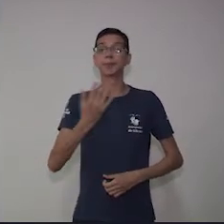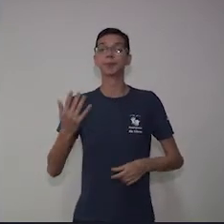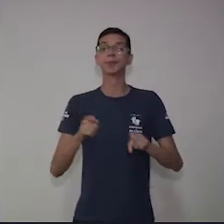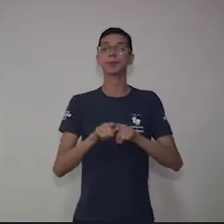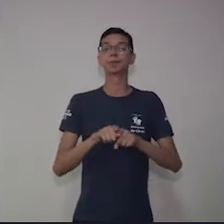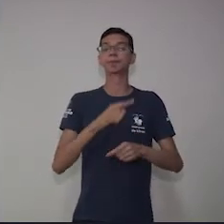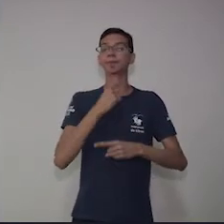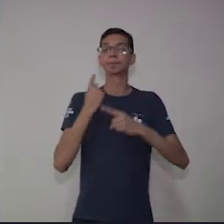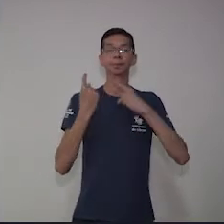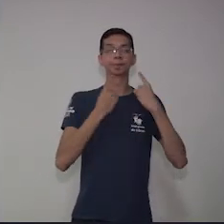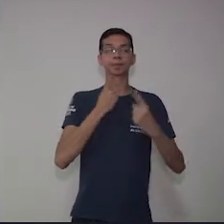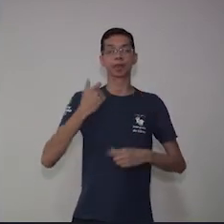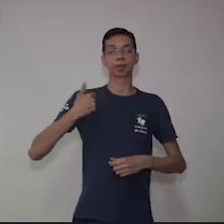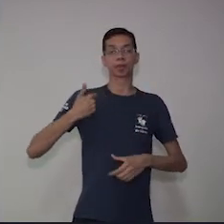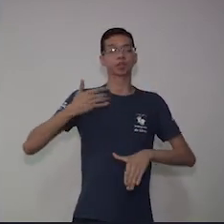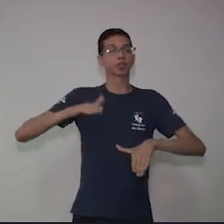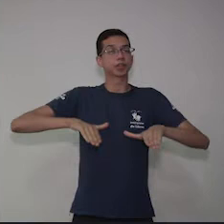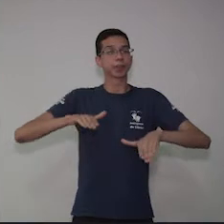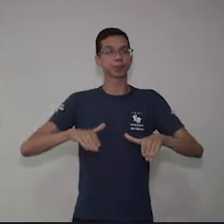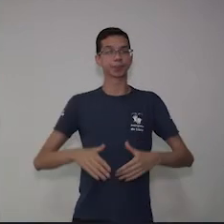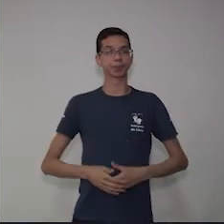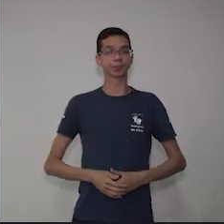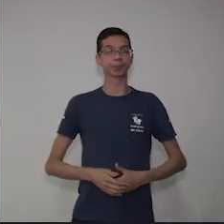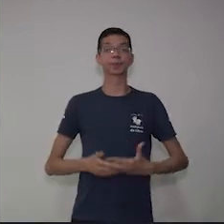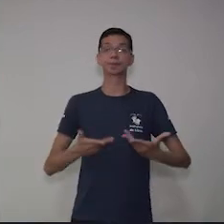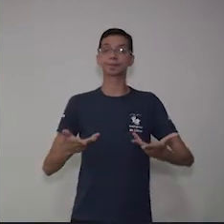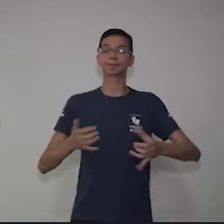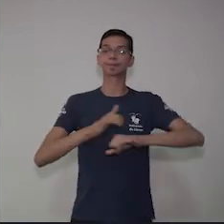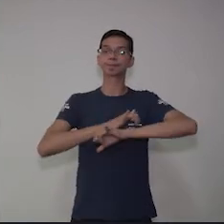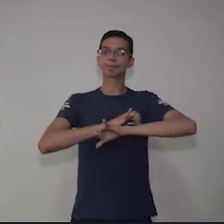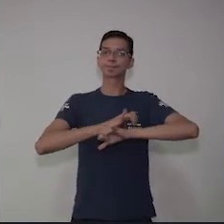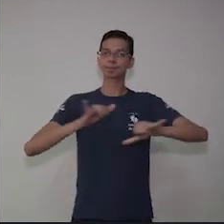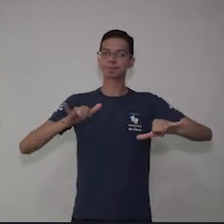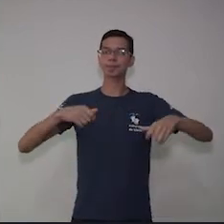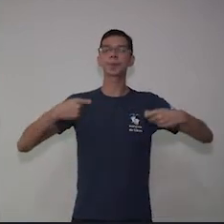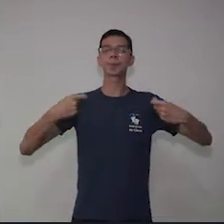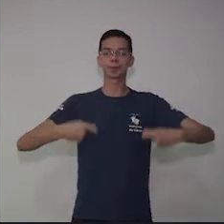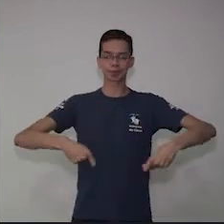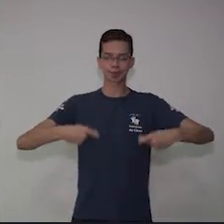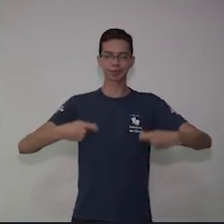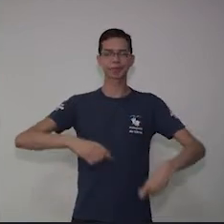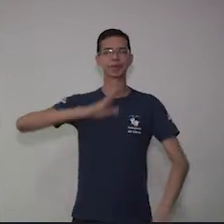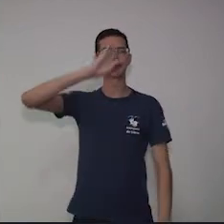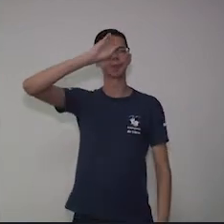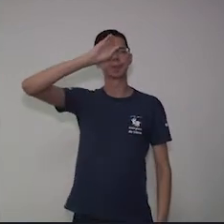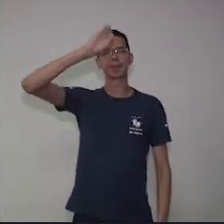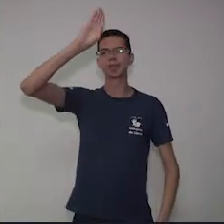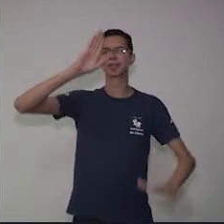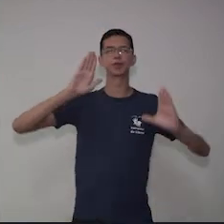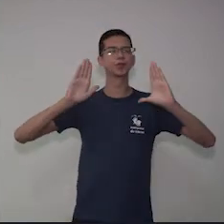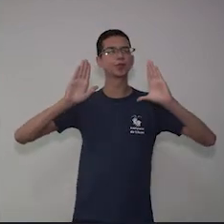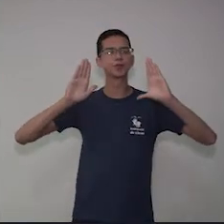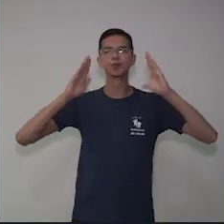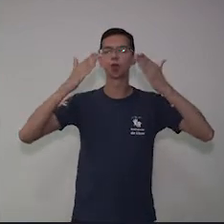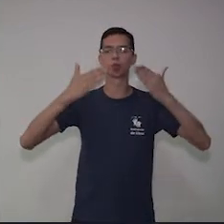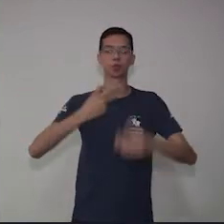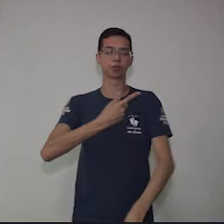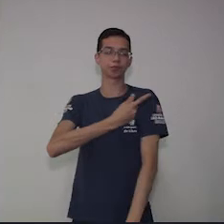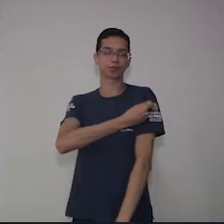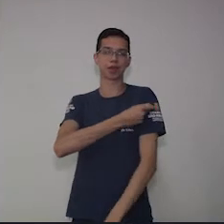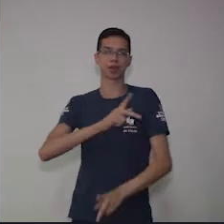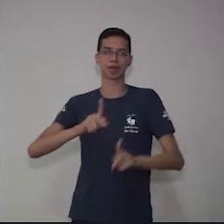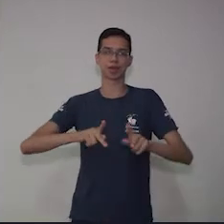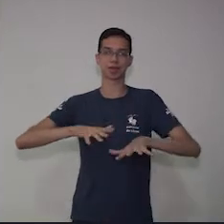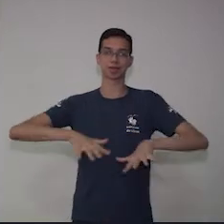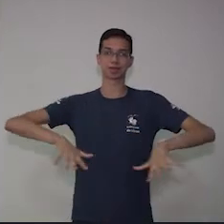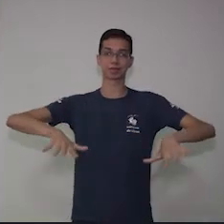aumenta com a faixa etária, o que reafirma a necessidade prioritária de vacinação desse público, como